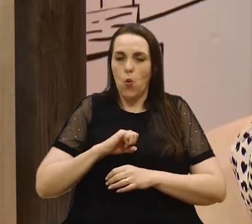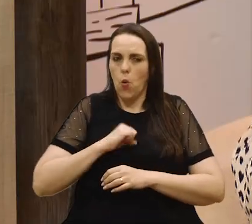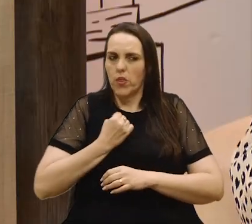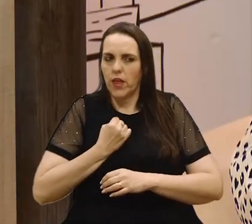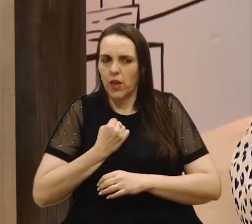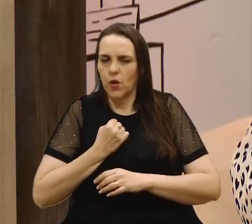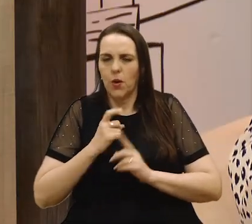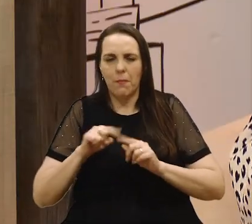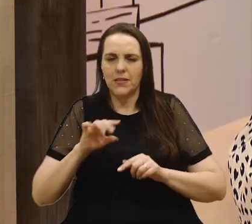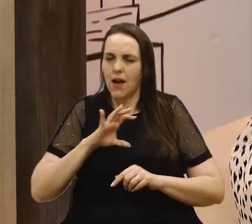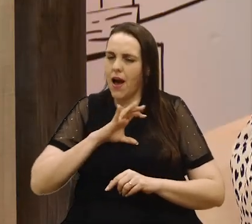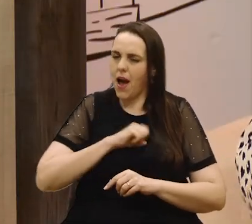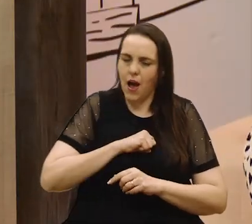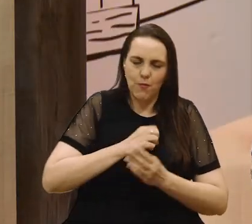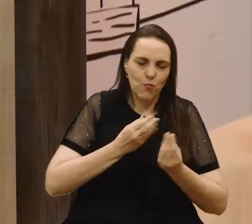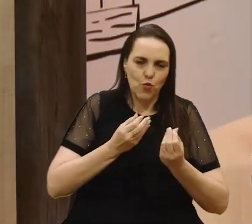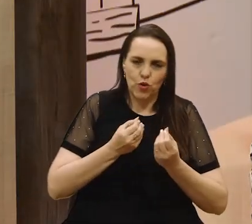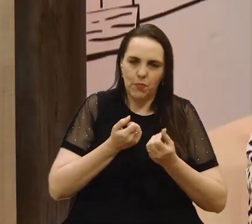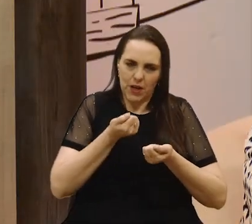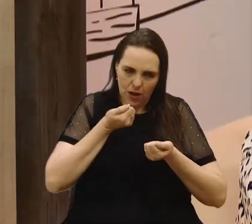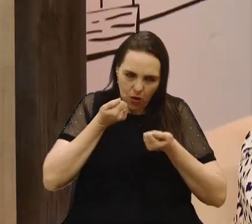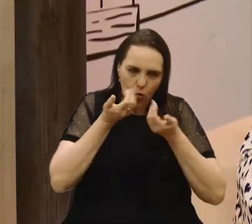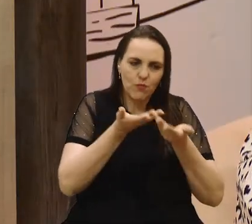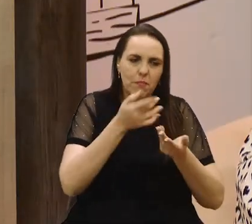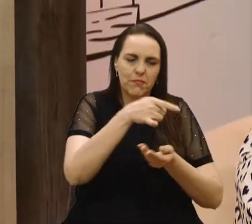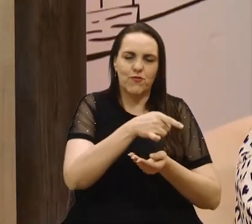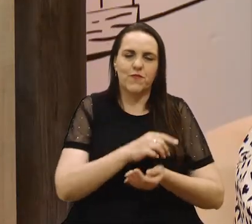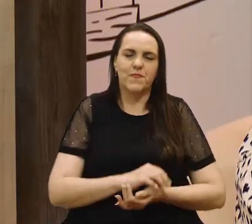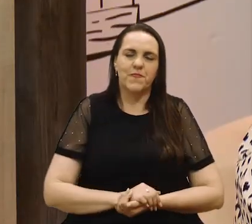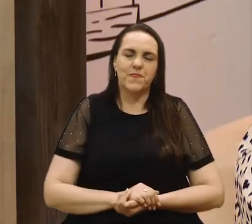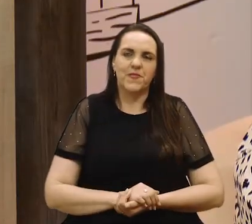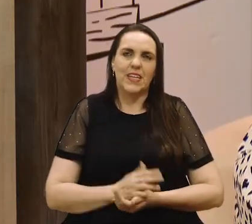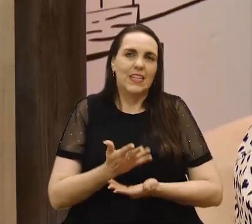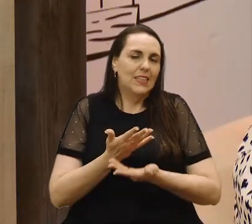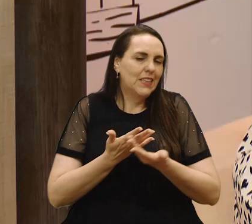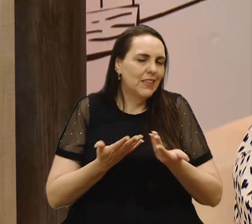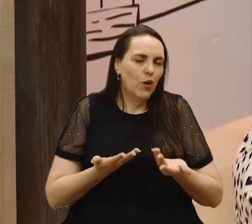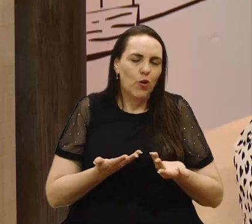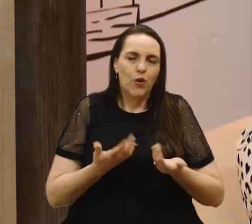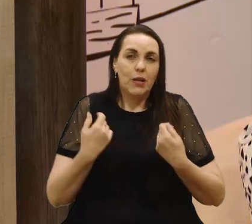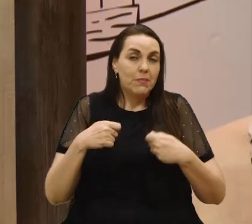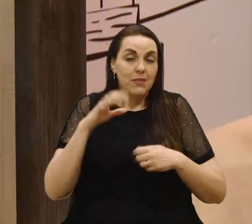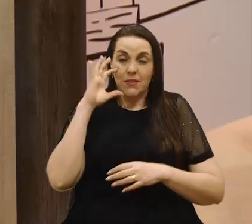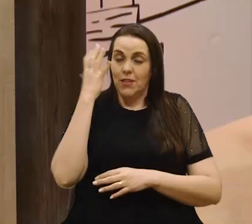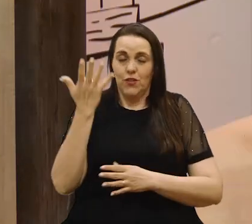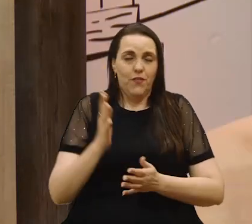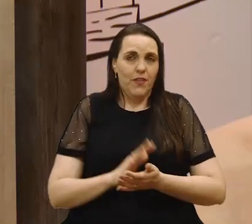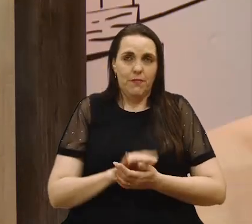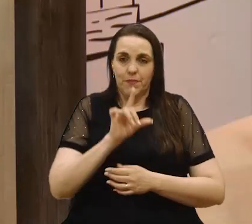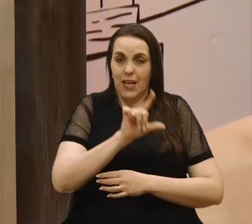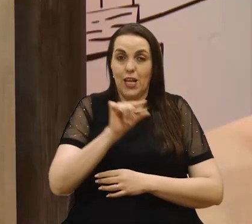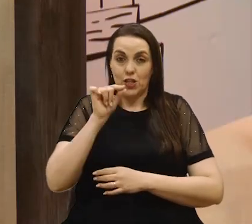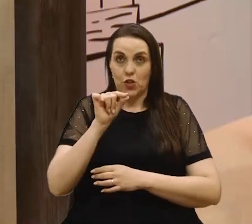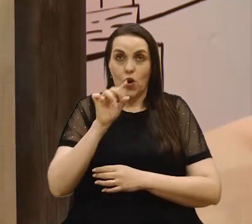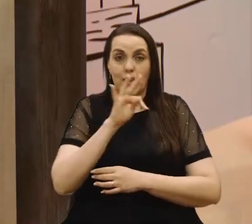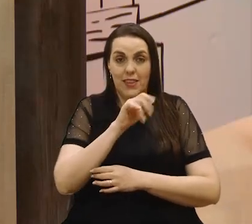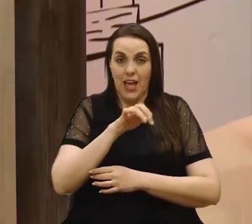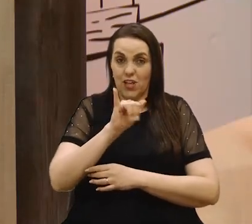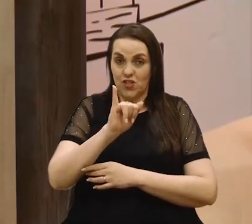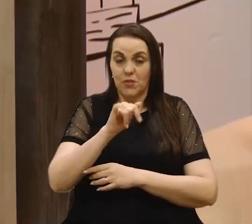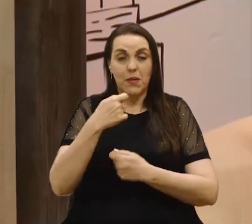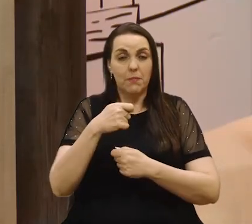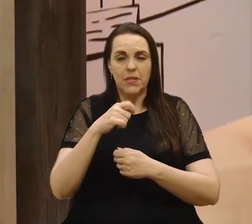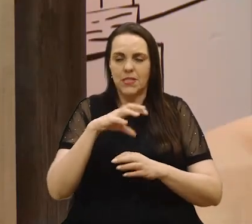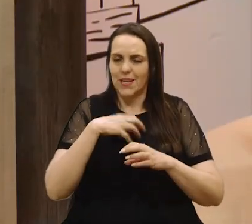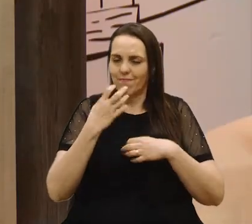eu te odeio, mas eu te amo bastante para compartilhar contigo. Então, é o que ela precisa resolver. Ela escolhe a Tati porque ela tem que